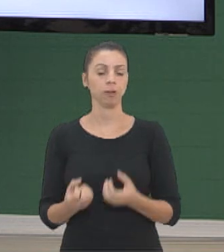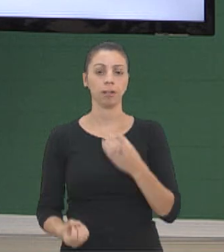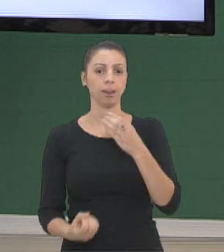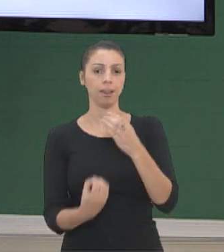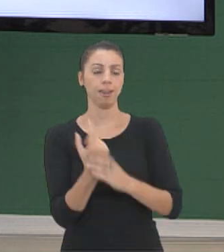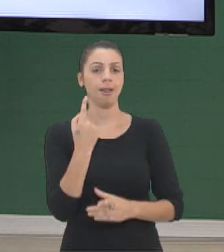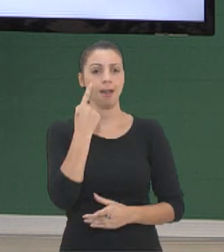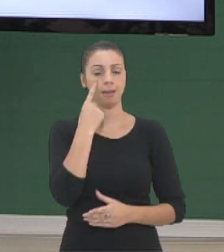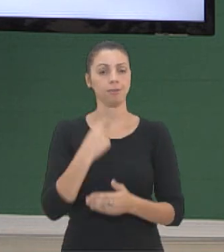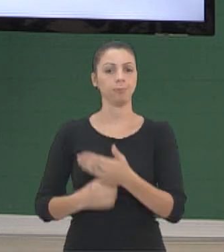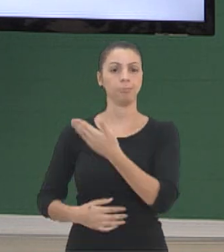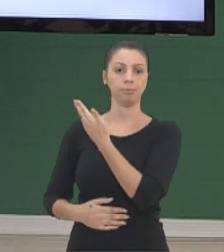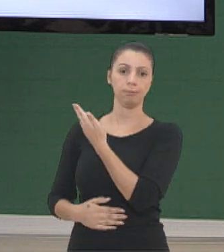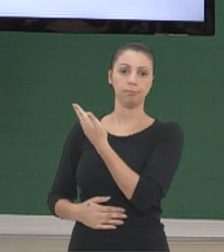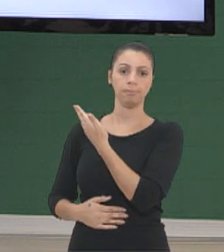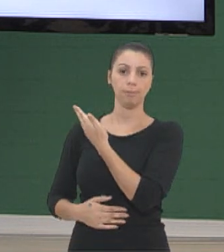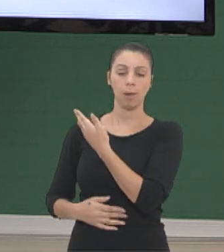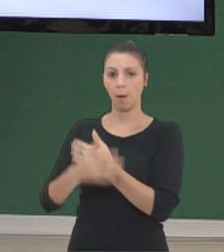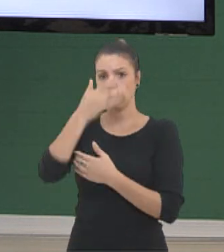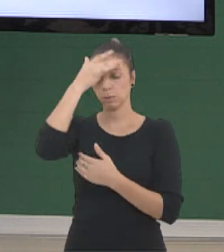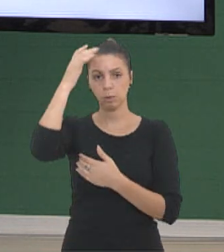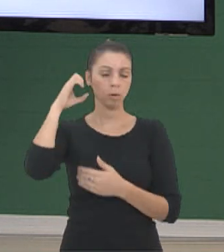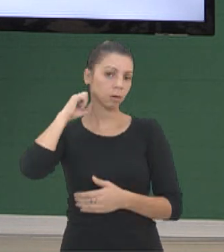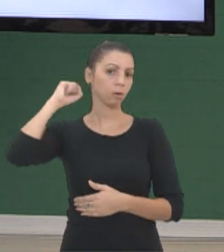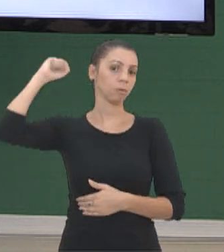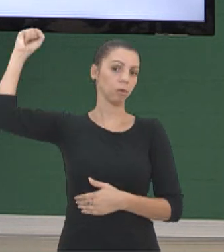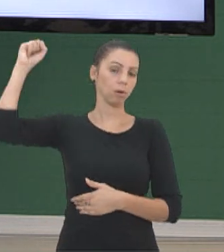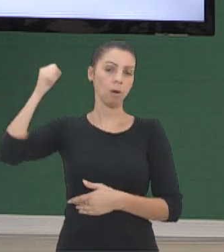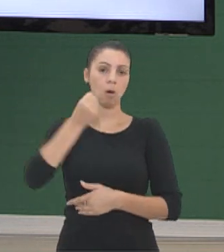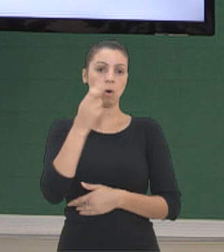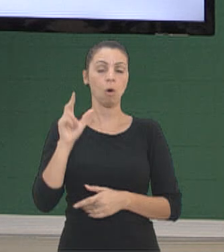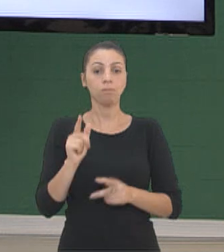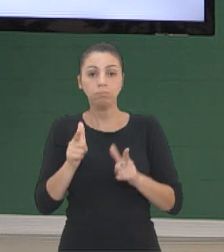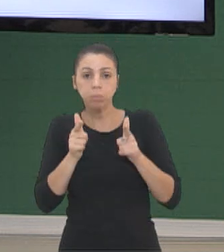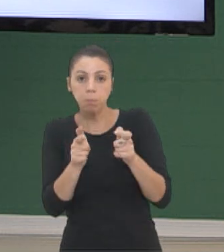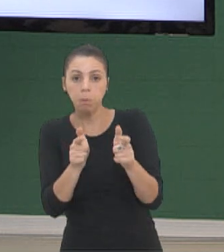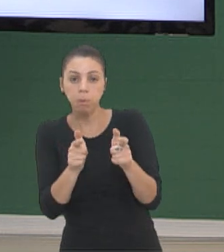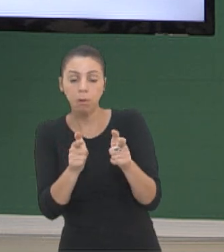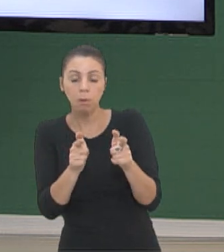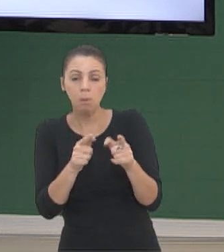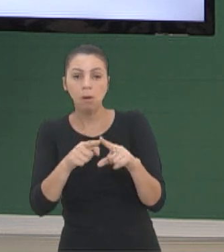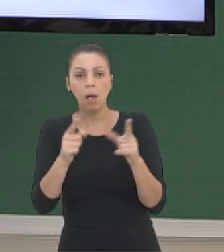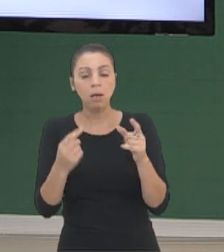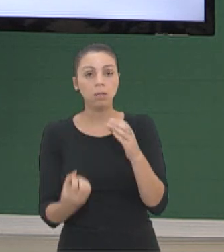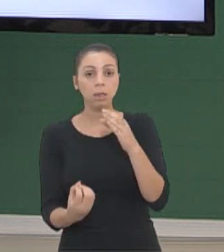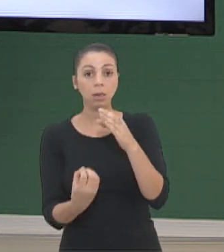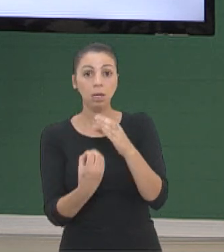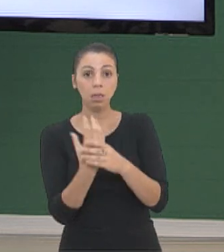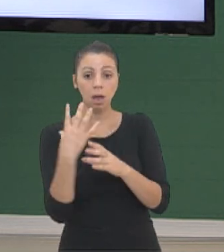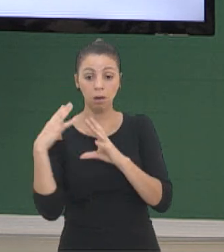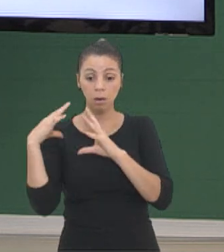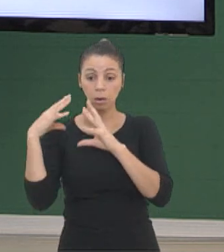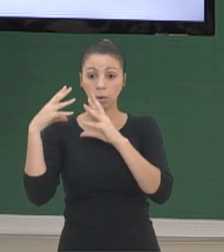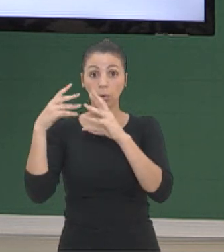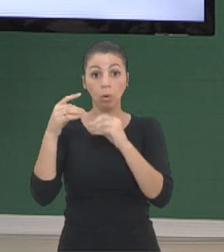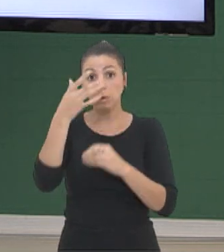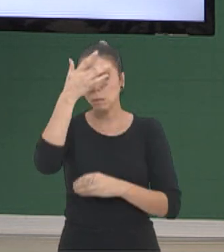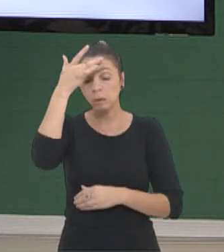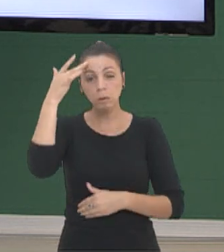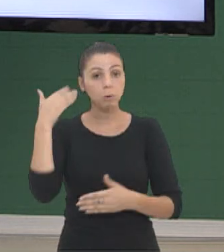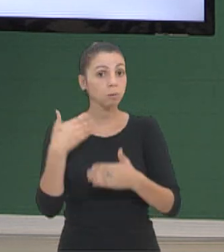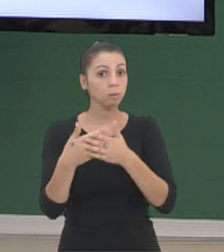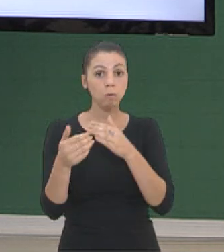Então, normalmente as pessoas eram ou enforcadas ou fuziladas. E quando criaram esse aparelho, todas as pessoas, independente da